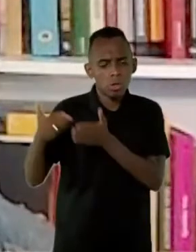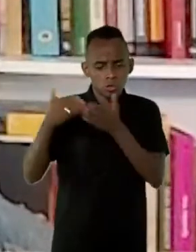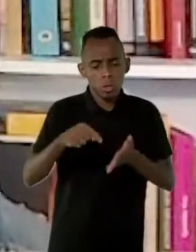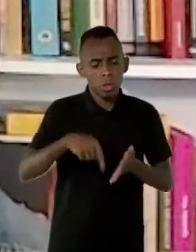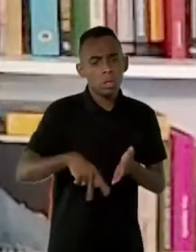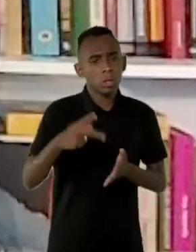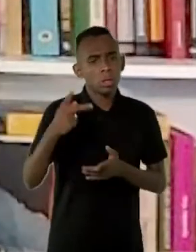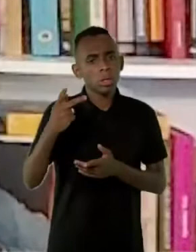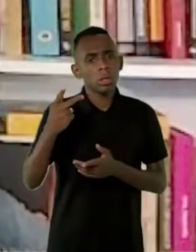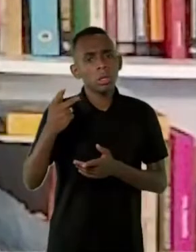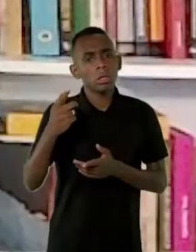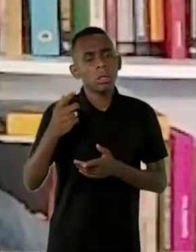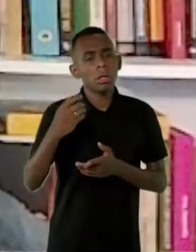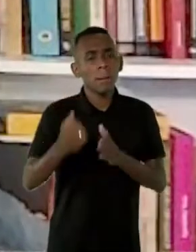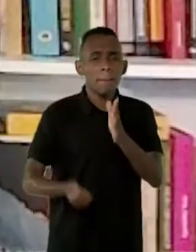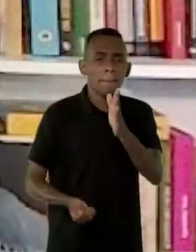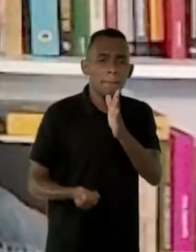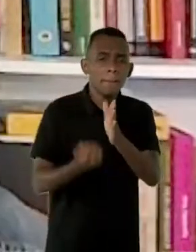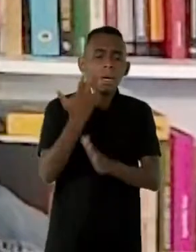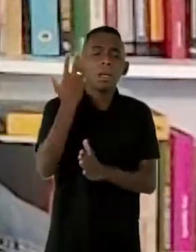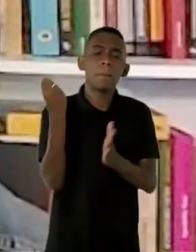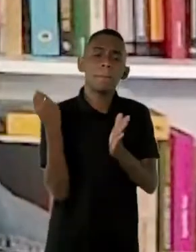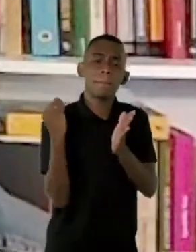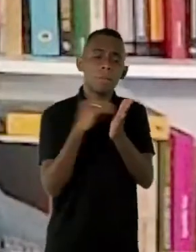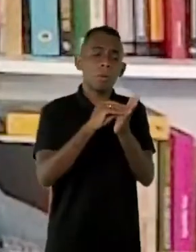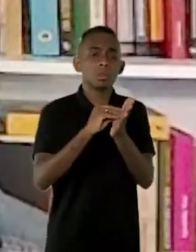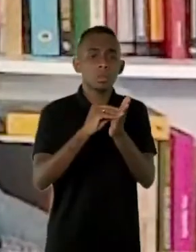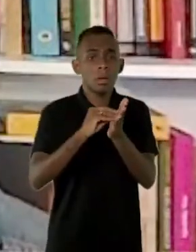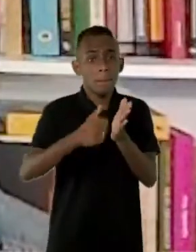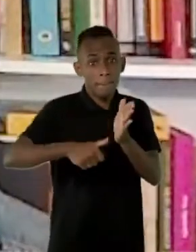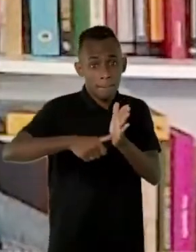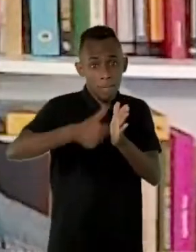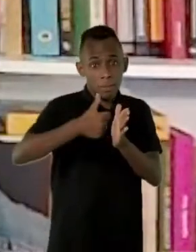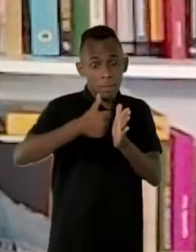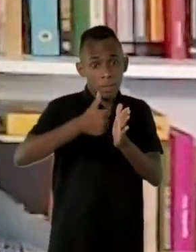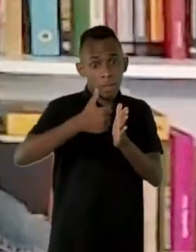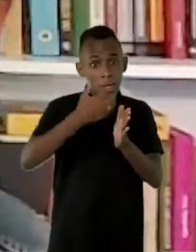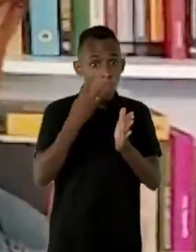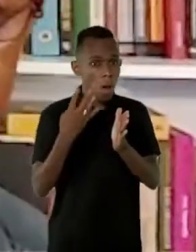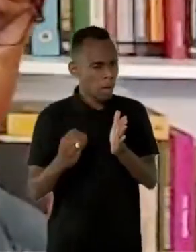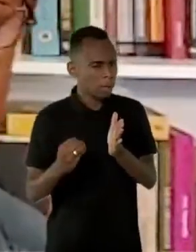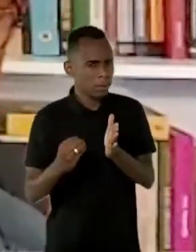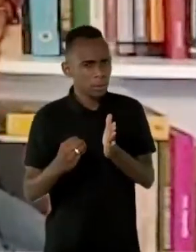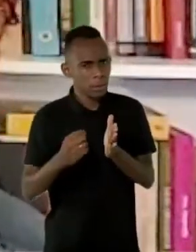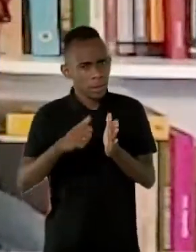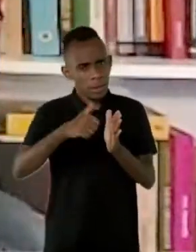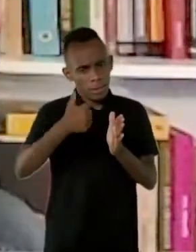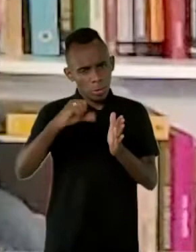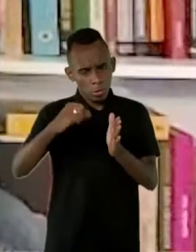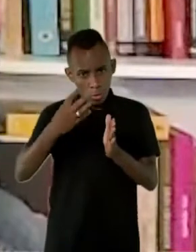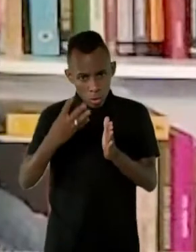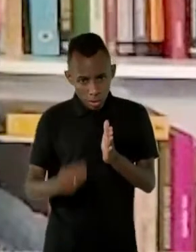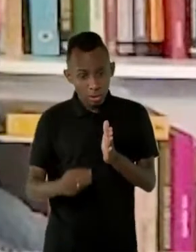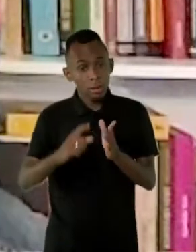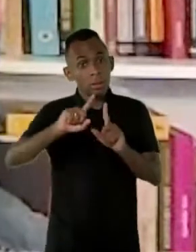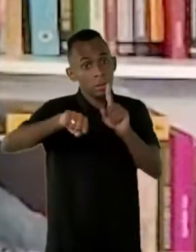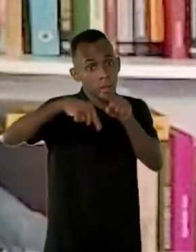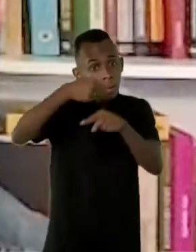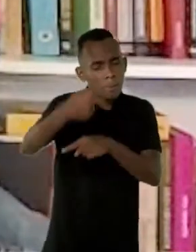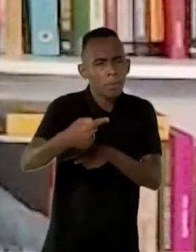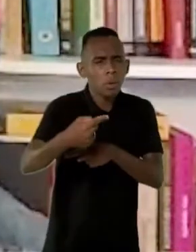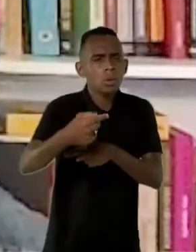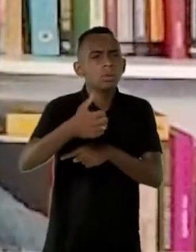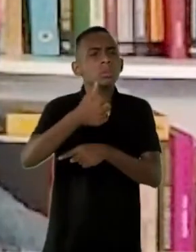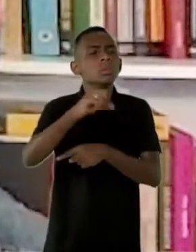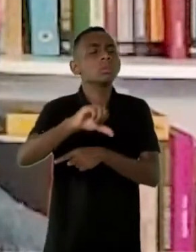publicação da Carolina vai se dar em 40. Né? Quando ela é descoberta, isso já se dá em 58. Ali em